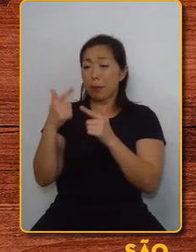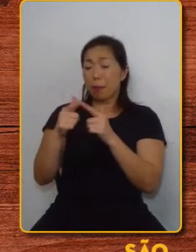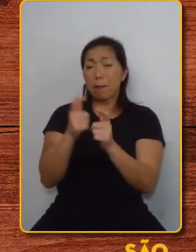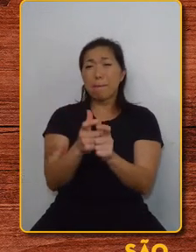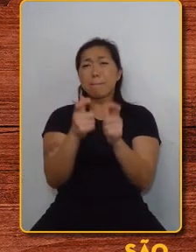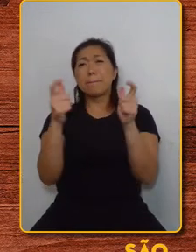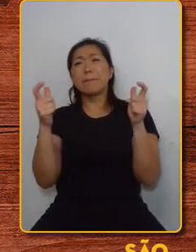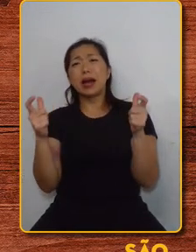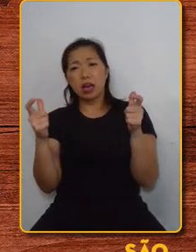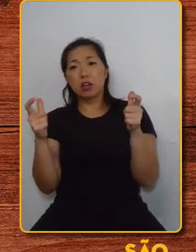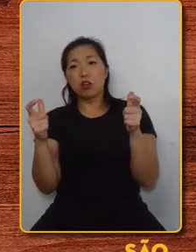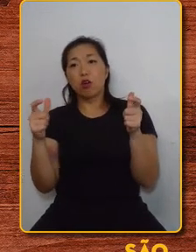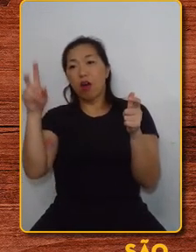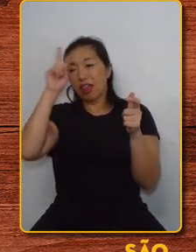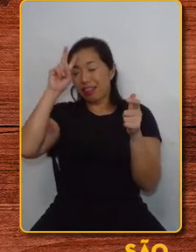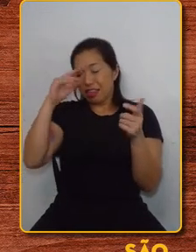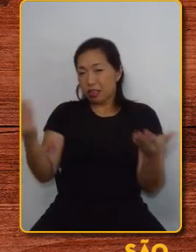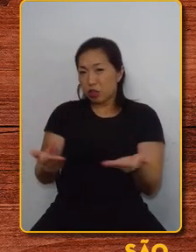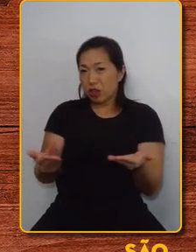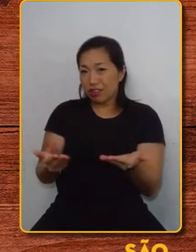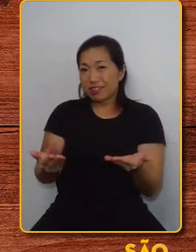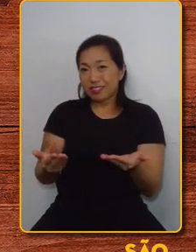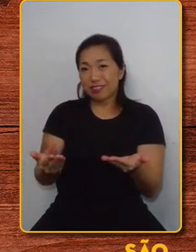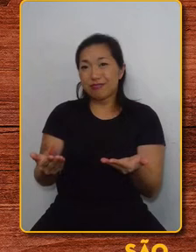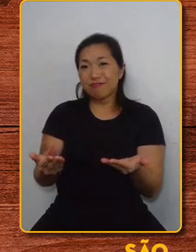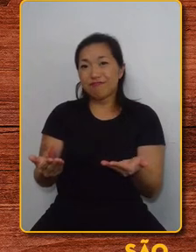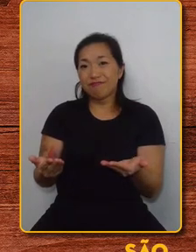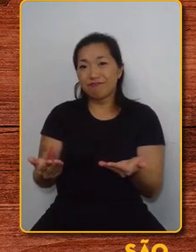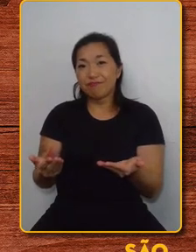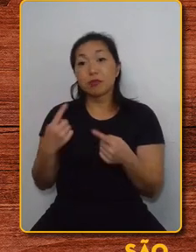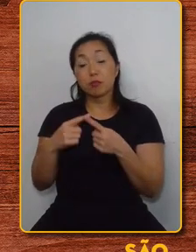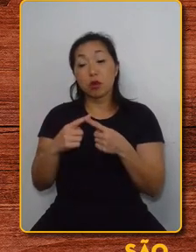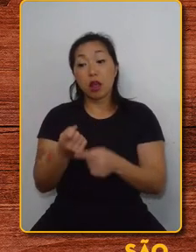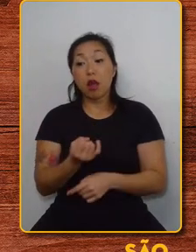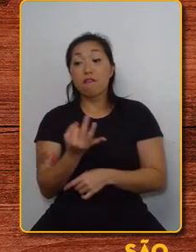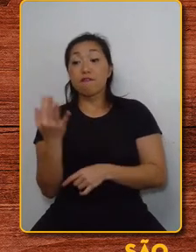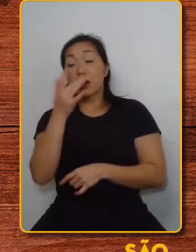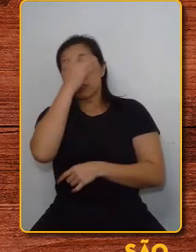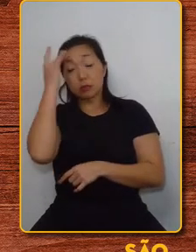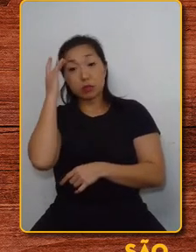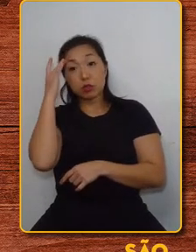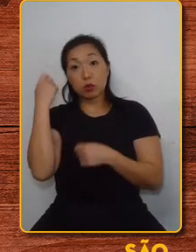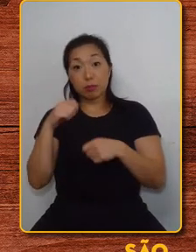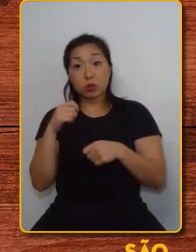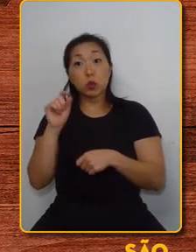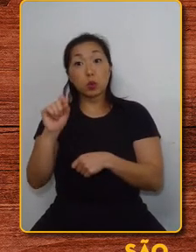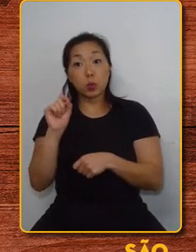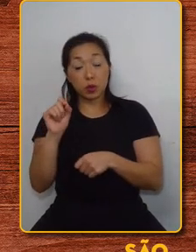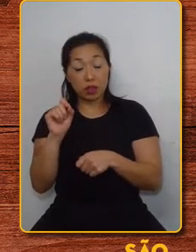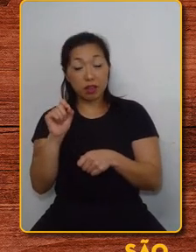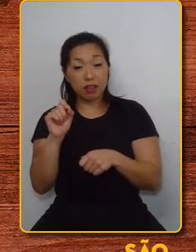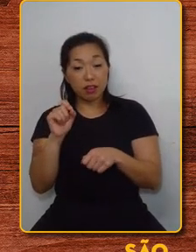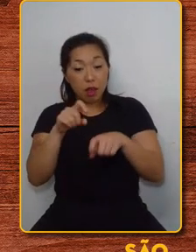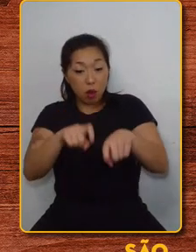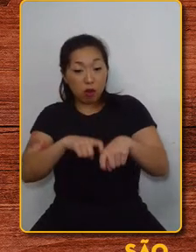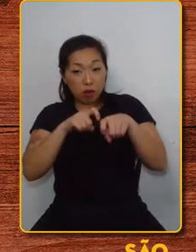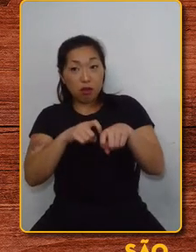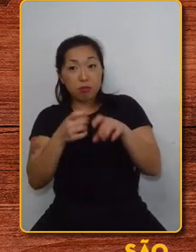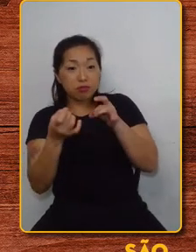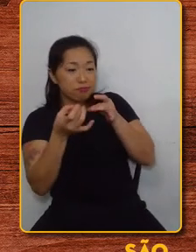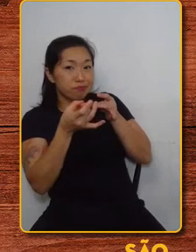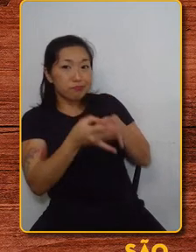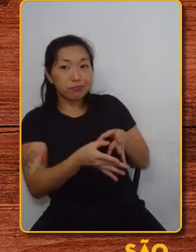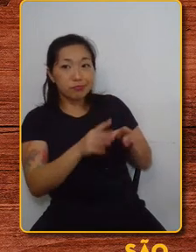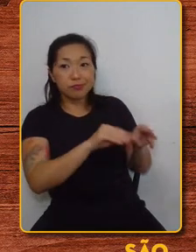que teve que sair do campo para ir para a cidade foi enorme. Então, o modelo agrícola brasileiro tem muita distorção.